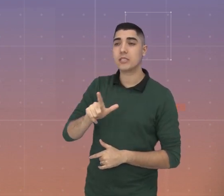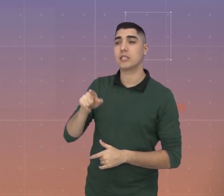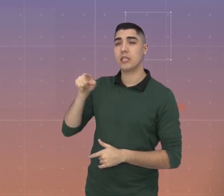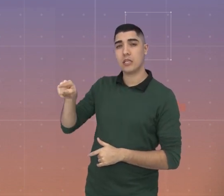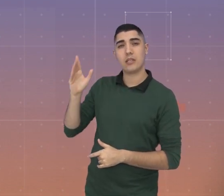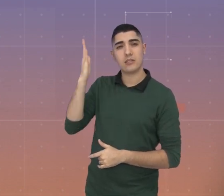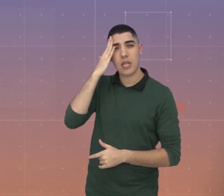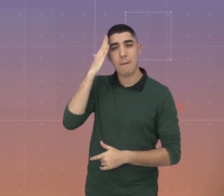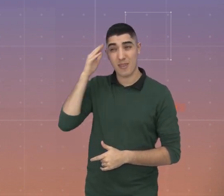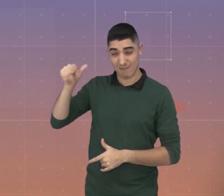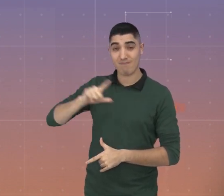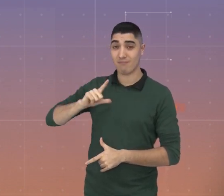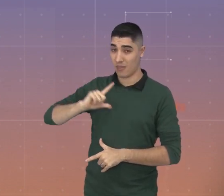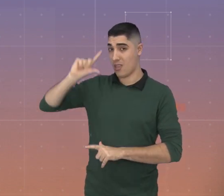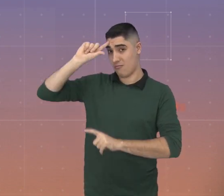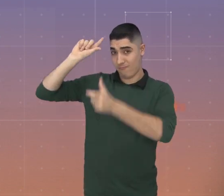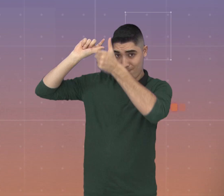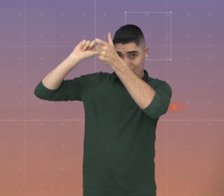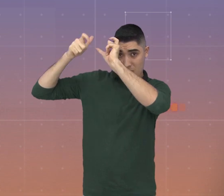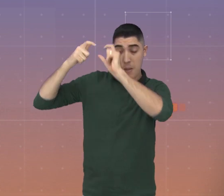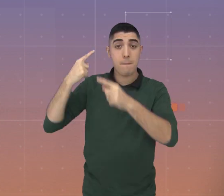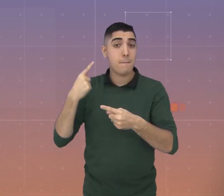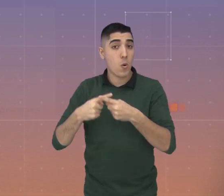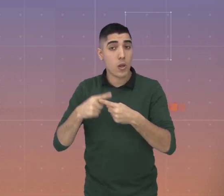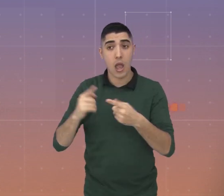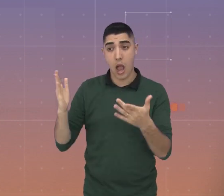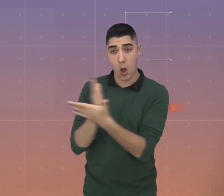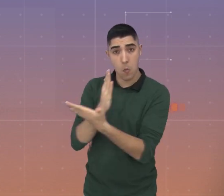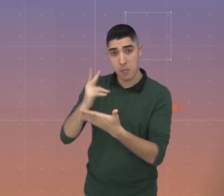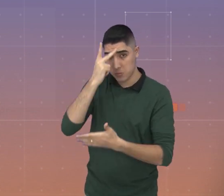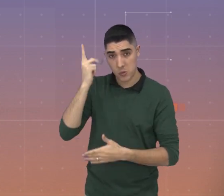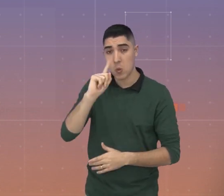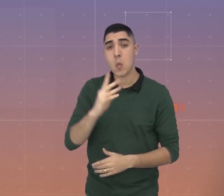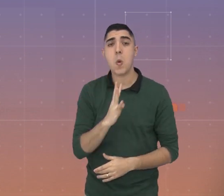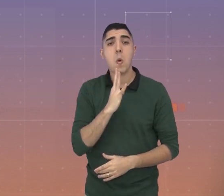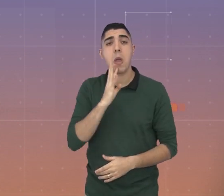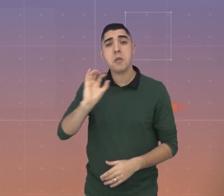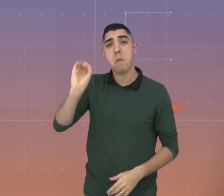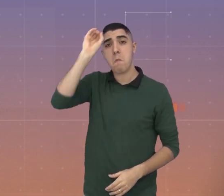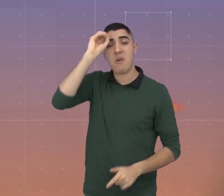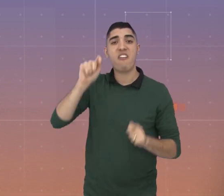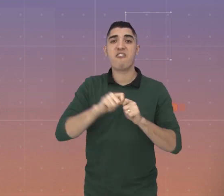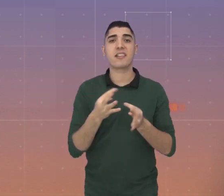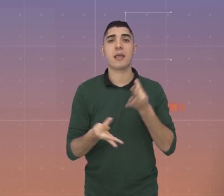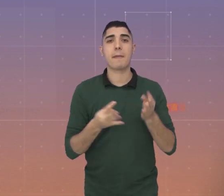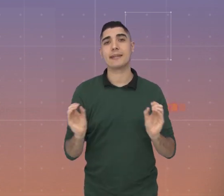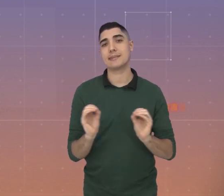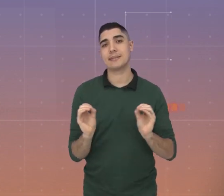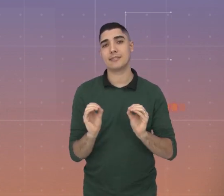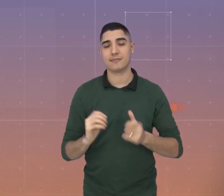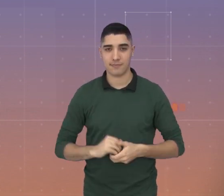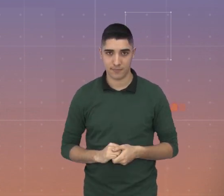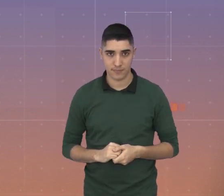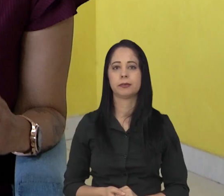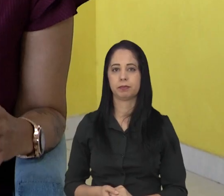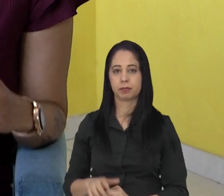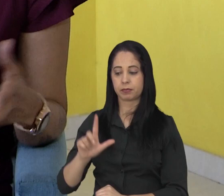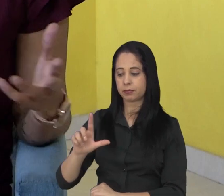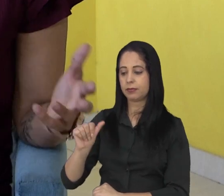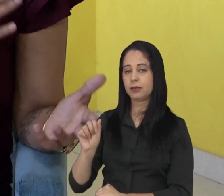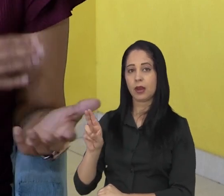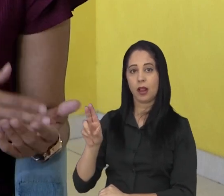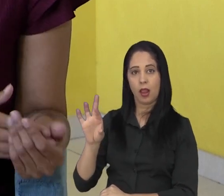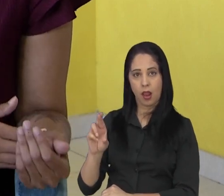no reconhecimento do transtorno, já que muitos, por não saberem do problema, não procuram tratamento.